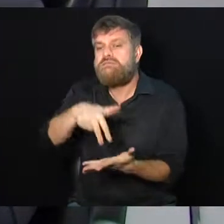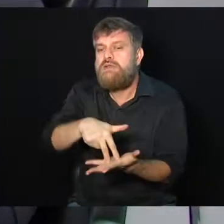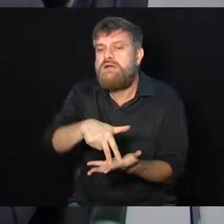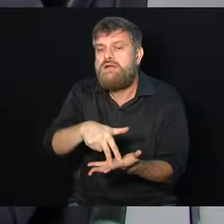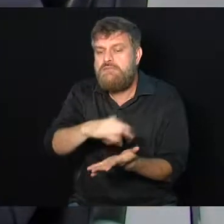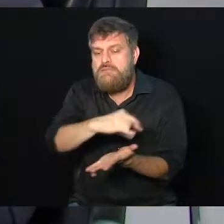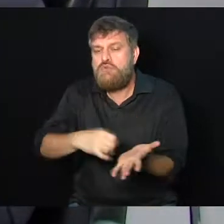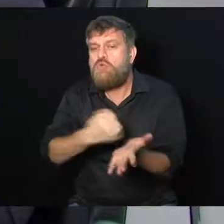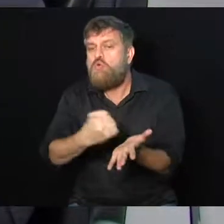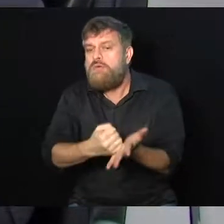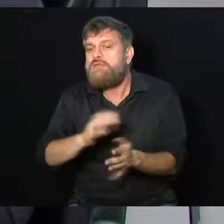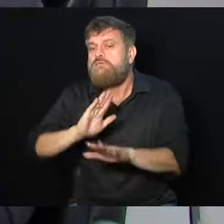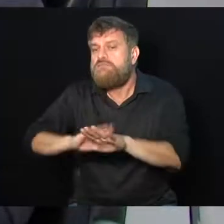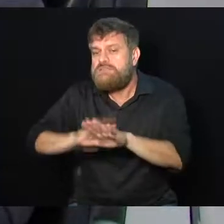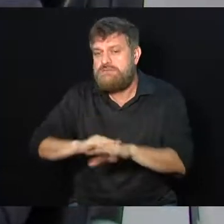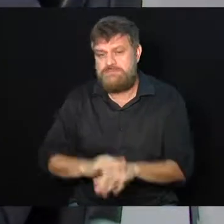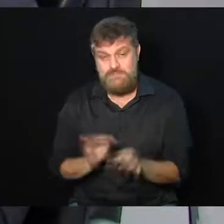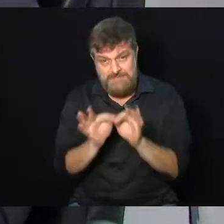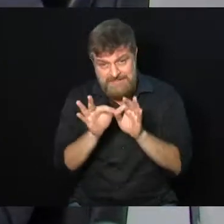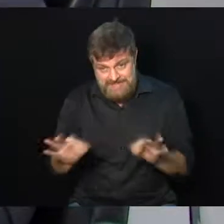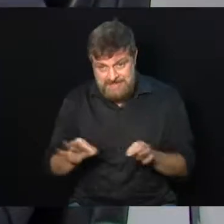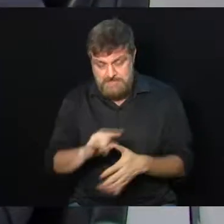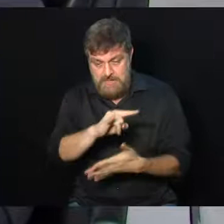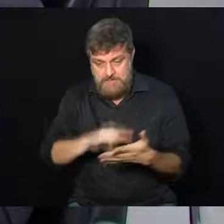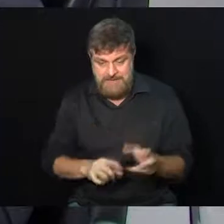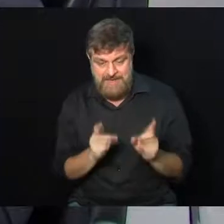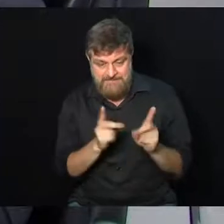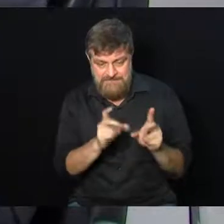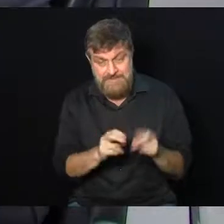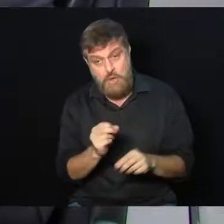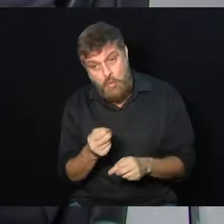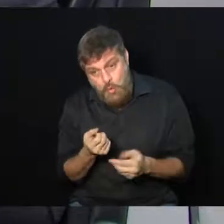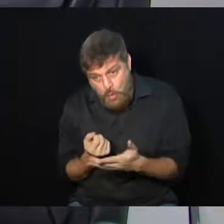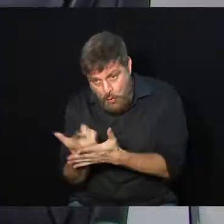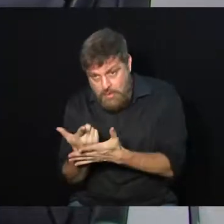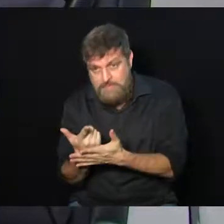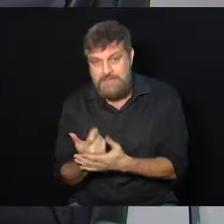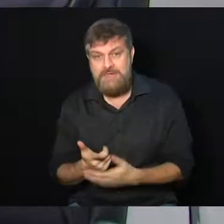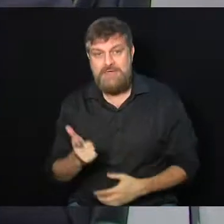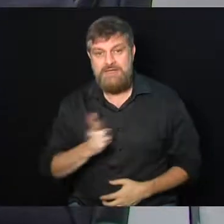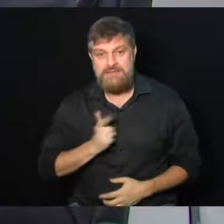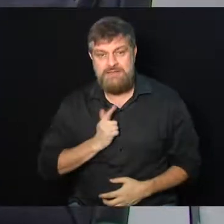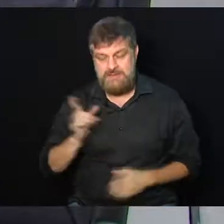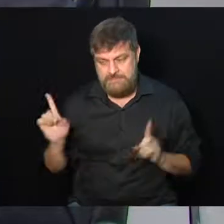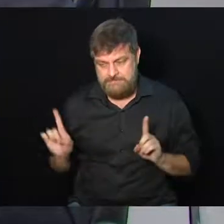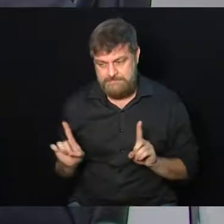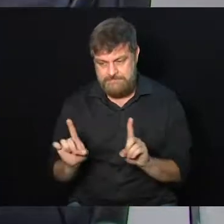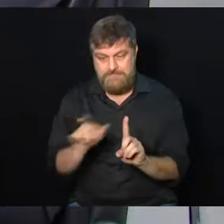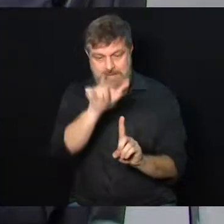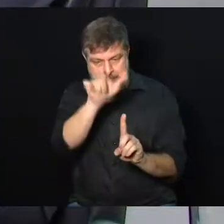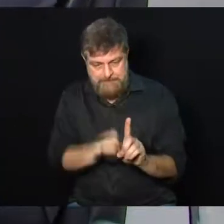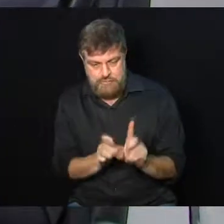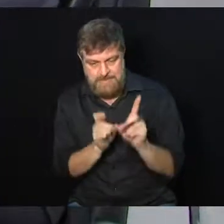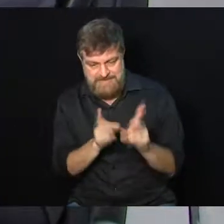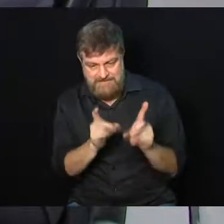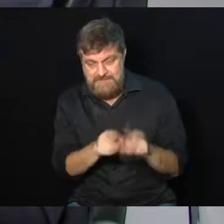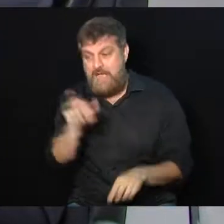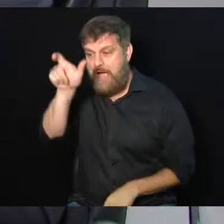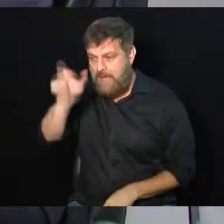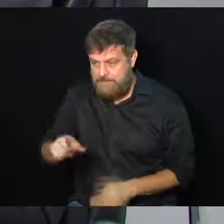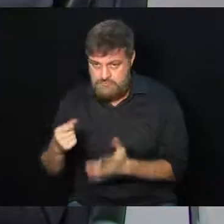é bem simples. Para a escritura de venda e compra, é necessário que compareçam os vendedores e